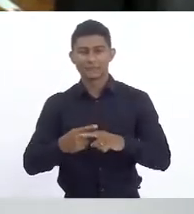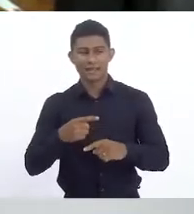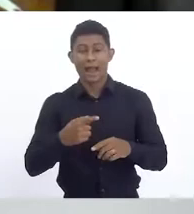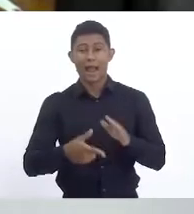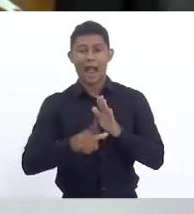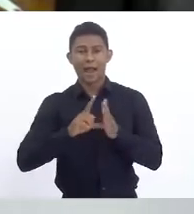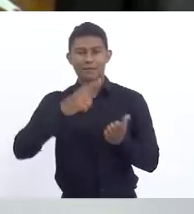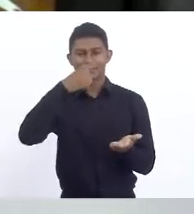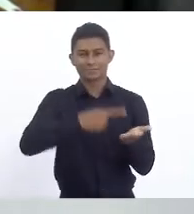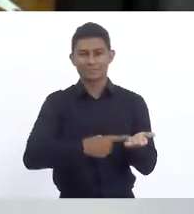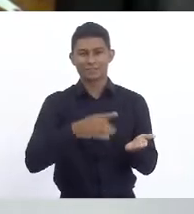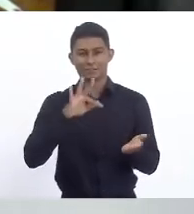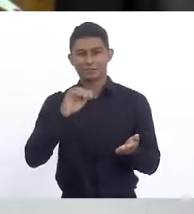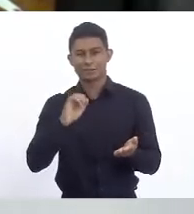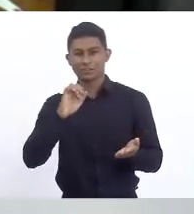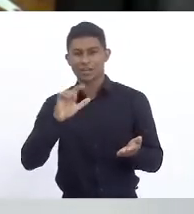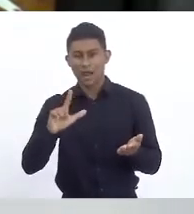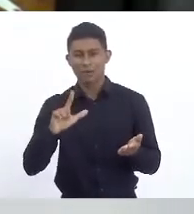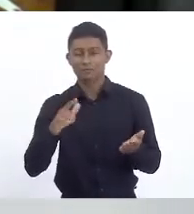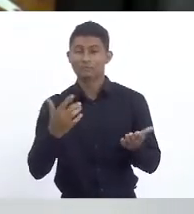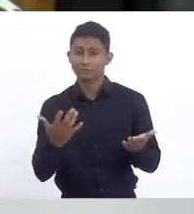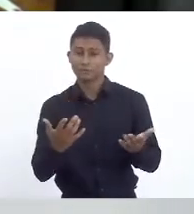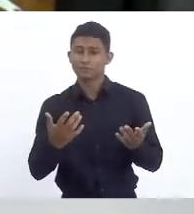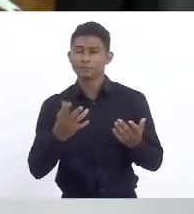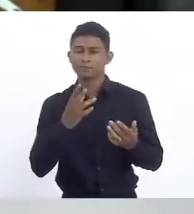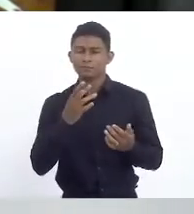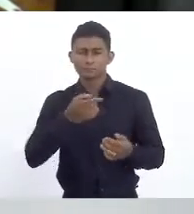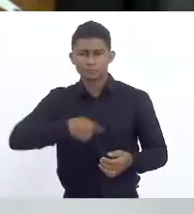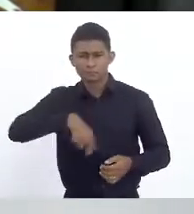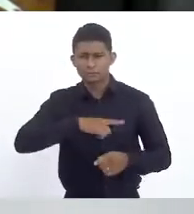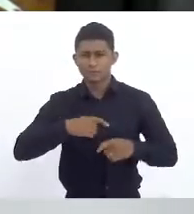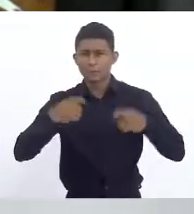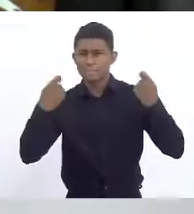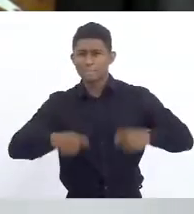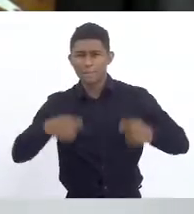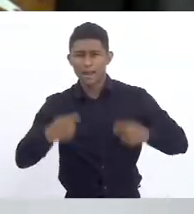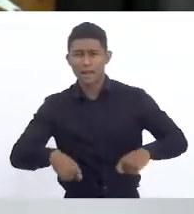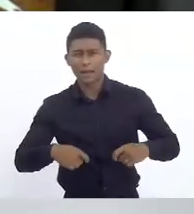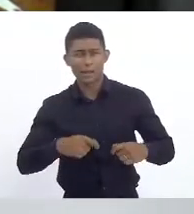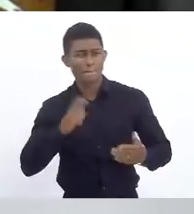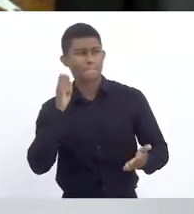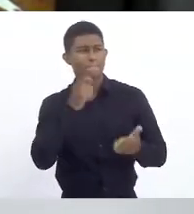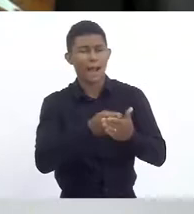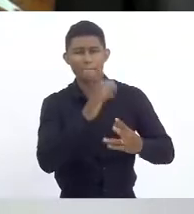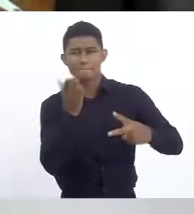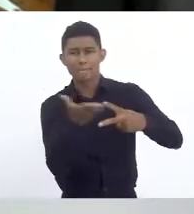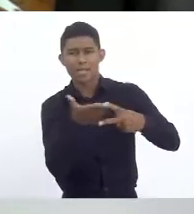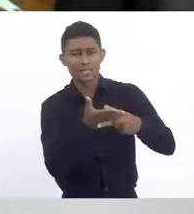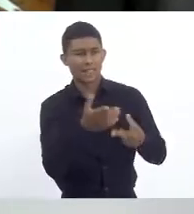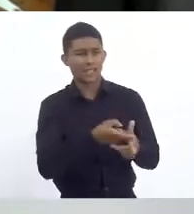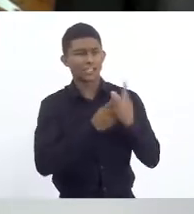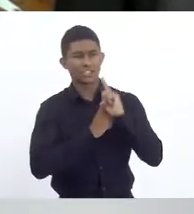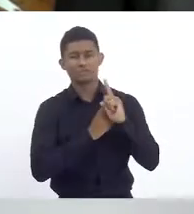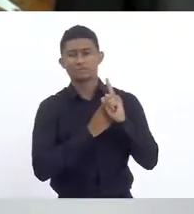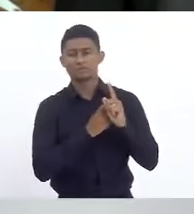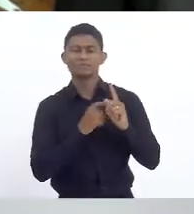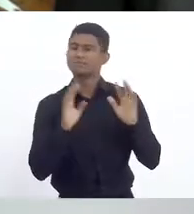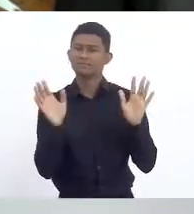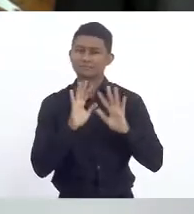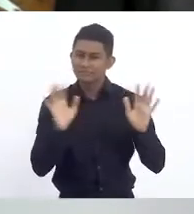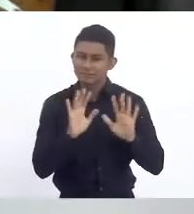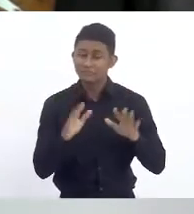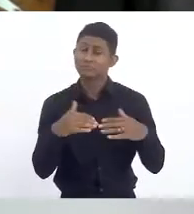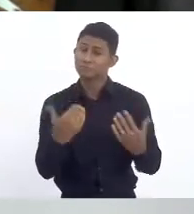fiscal, onde vai se ficar sem precisar pagar uma parcela fundamental da dívida, e é um período que a gente pode